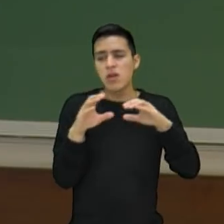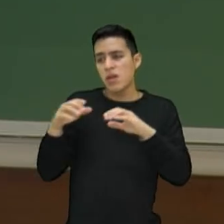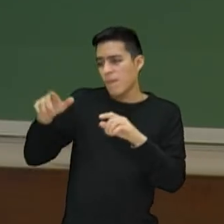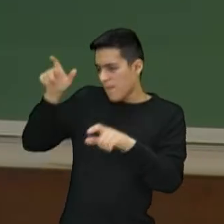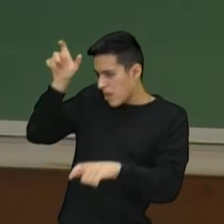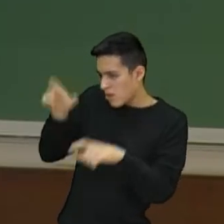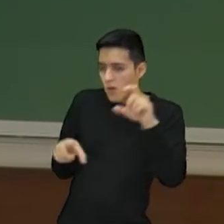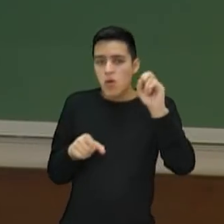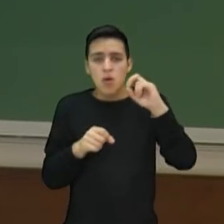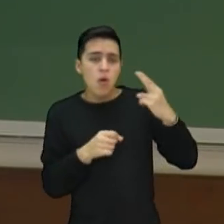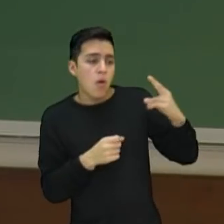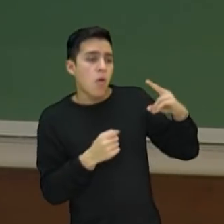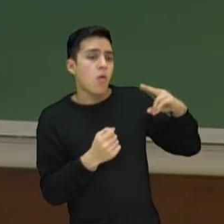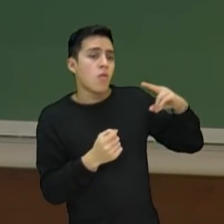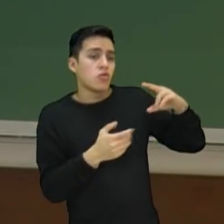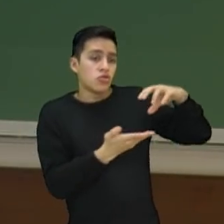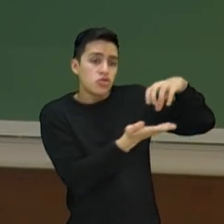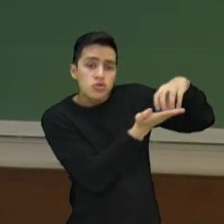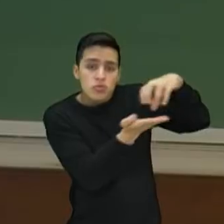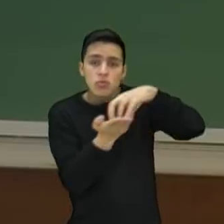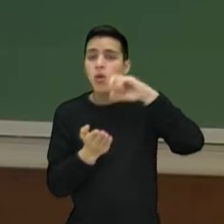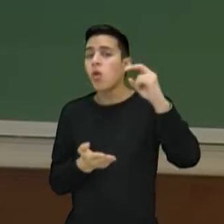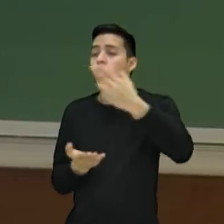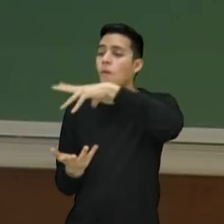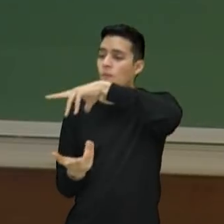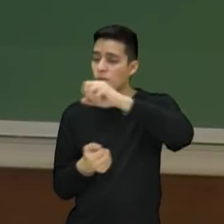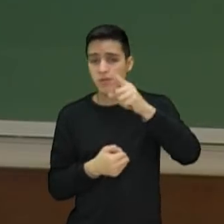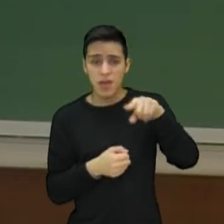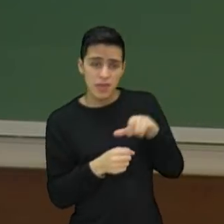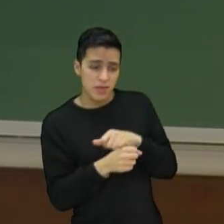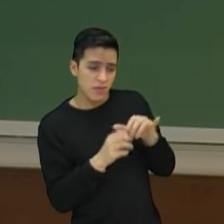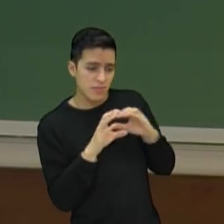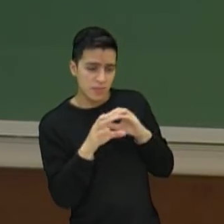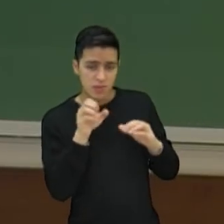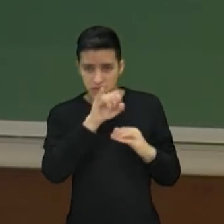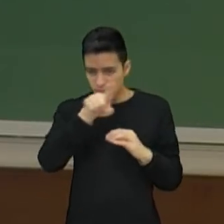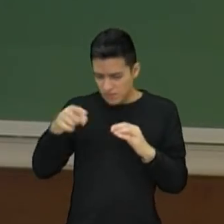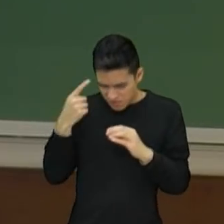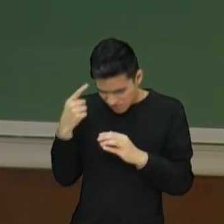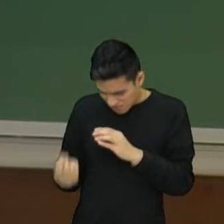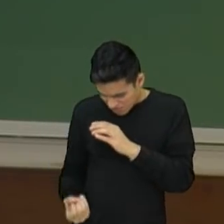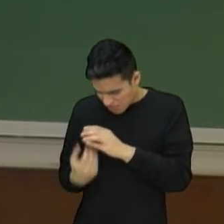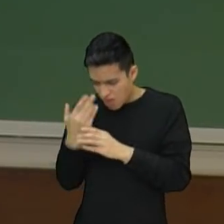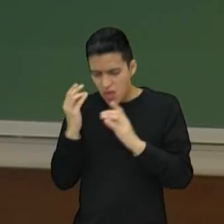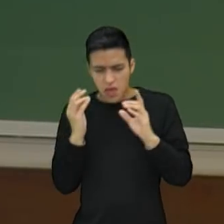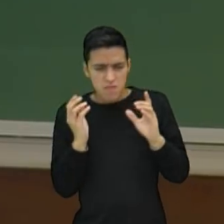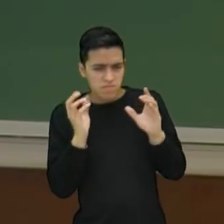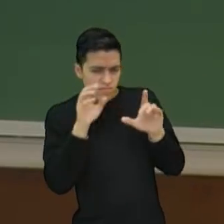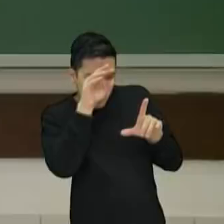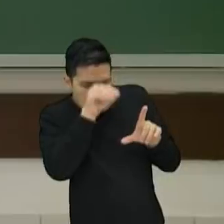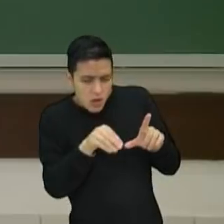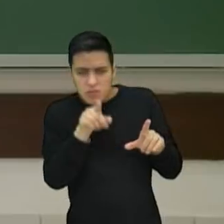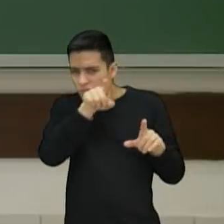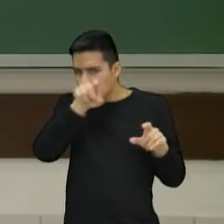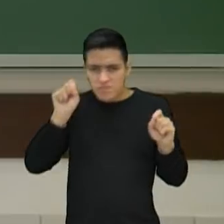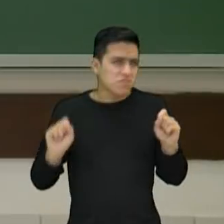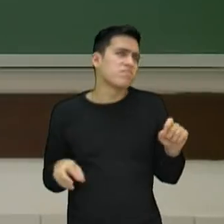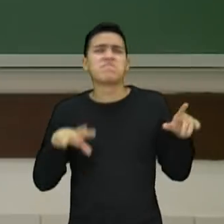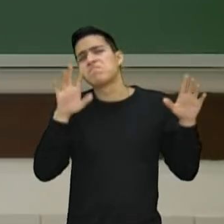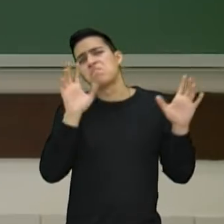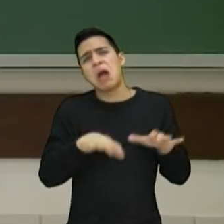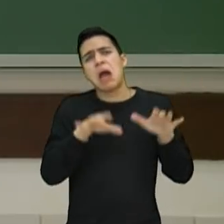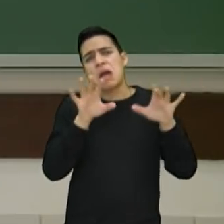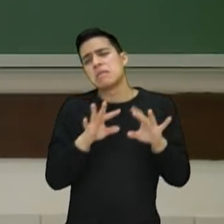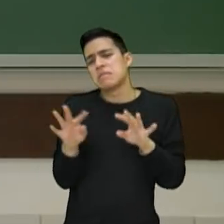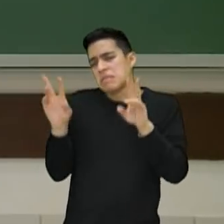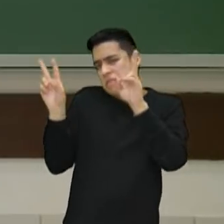instituições com o mundo. Tem uma maneira das pessoas se comunicarem. Se você criar um blog, você pode lá, diversos temas você pode tratar, porque